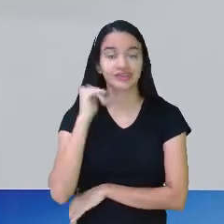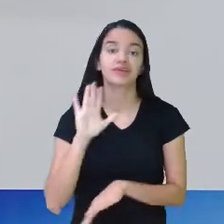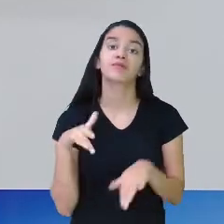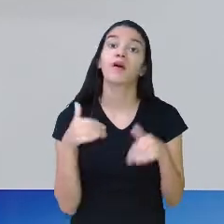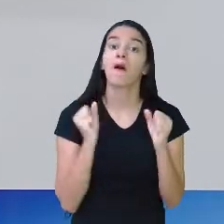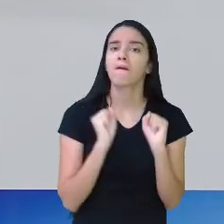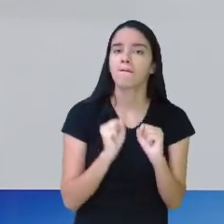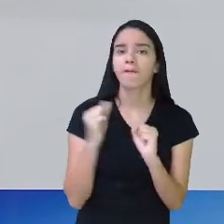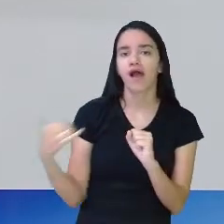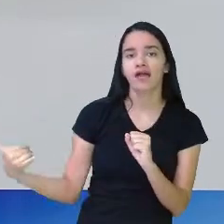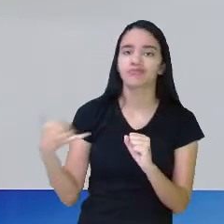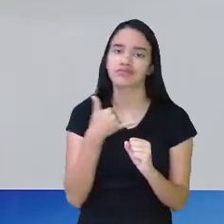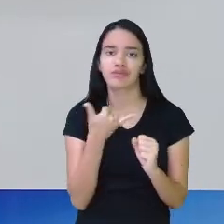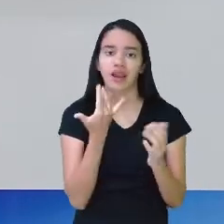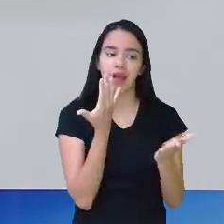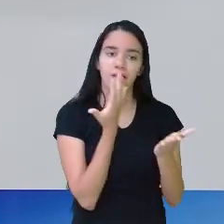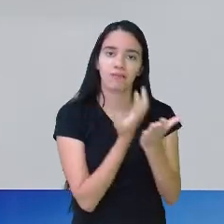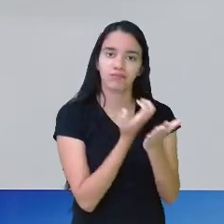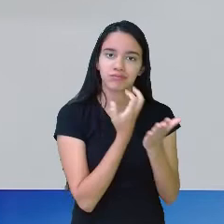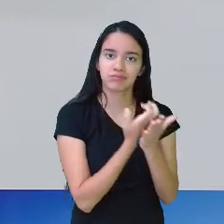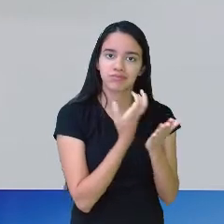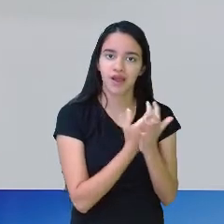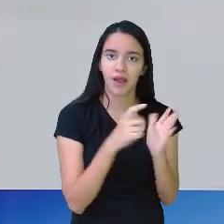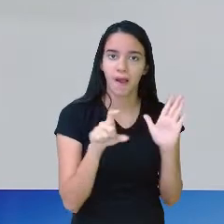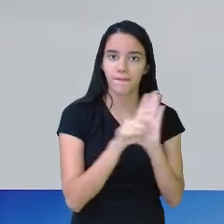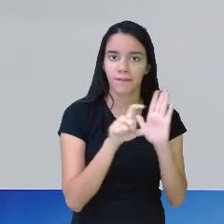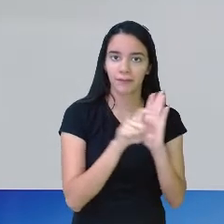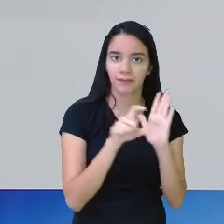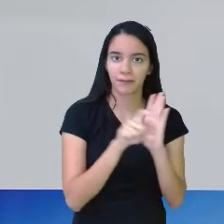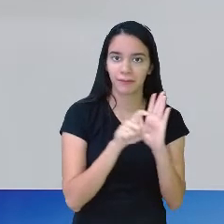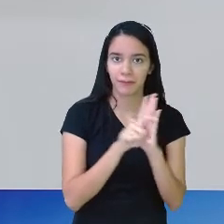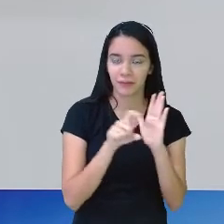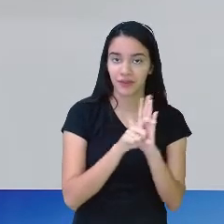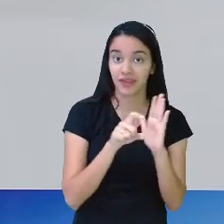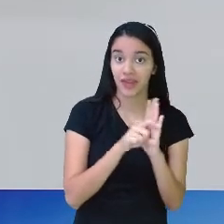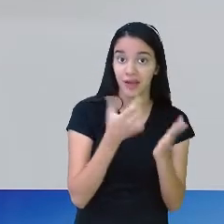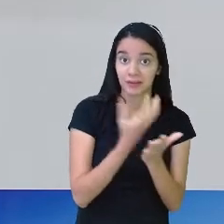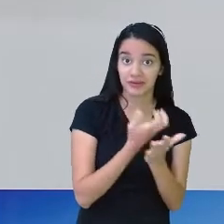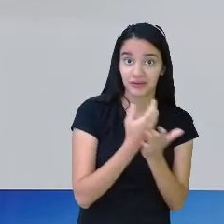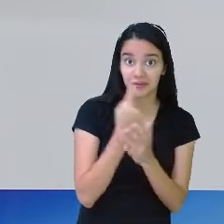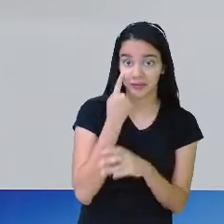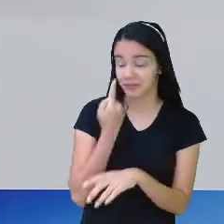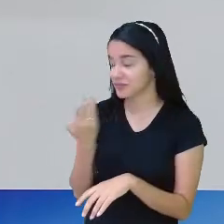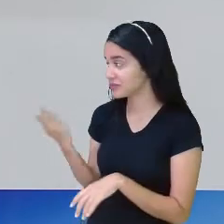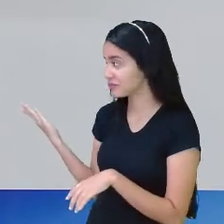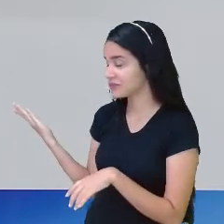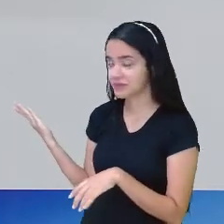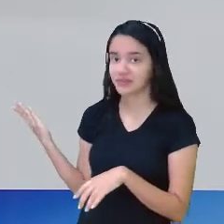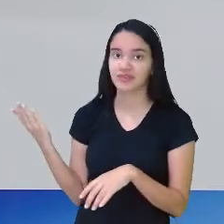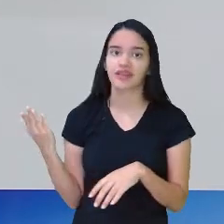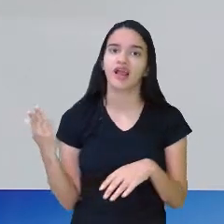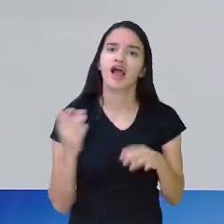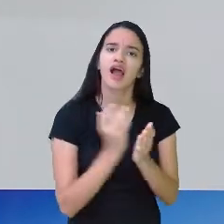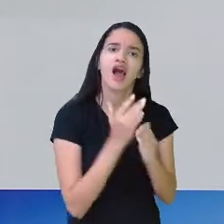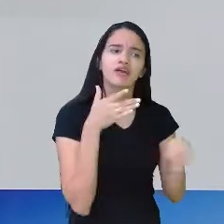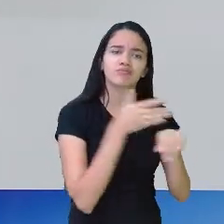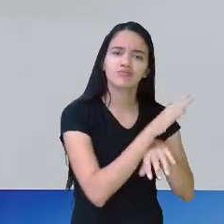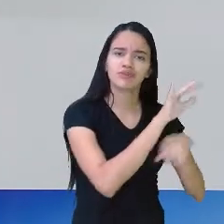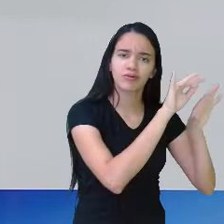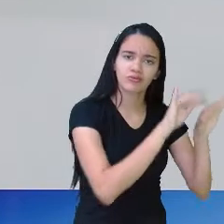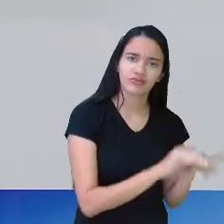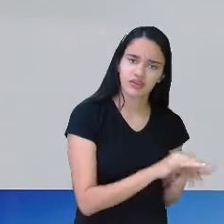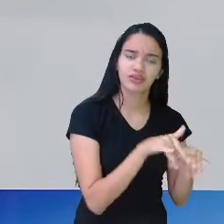o celular, baixar pelo QR Code, baixar o aplicativo do Educa, entrar ali no chat, conversar com a